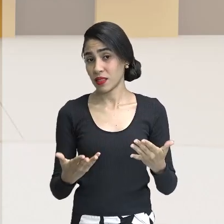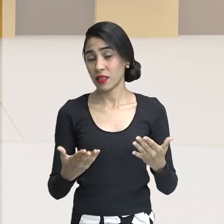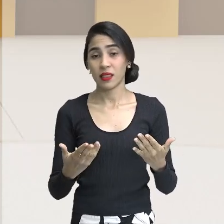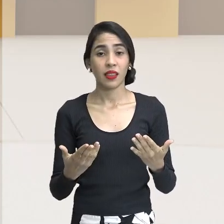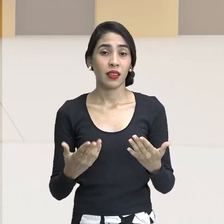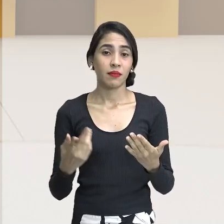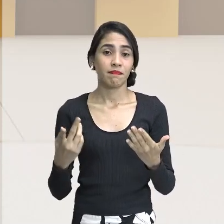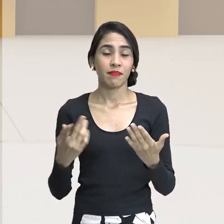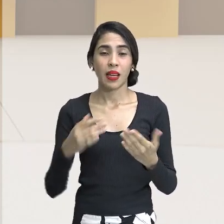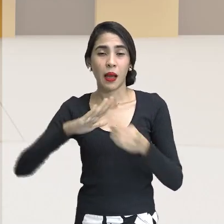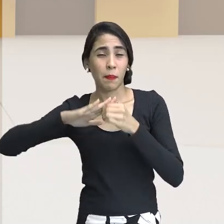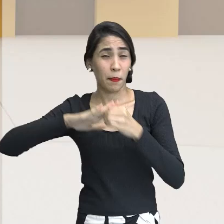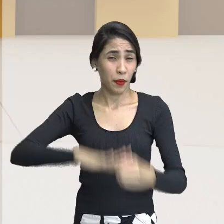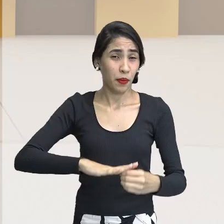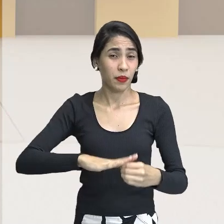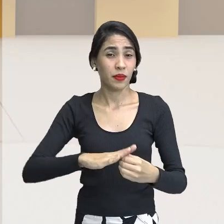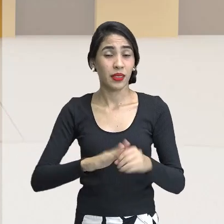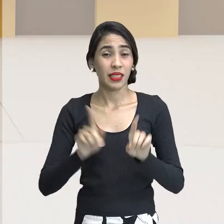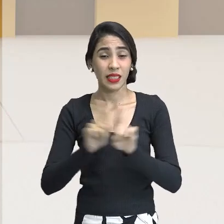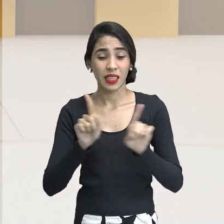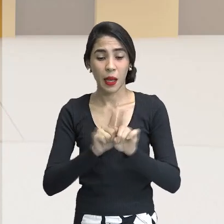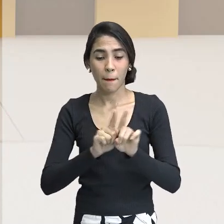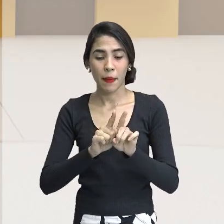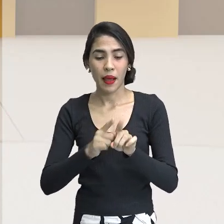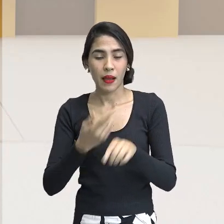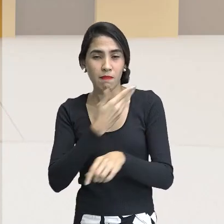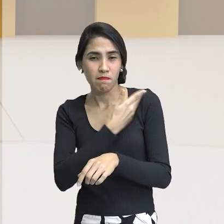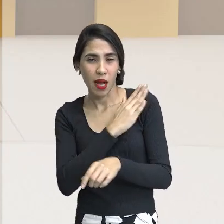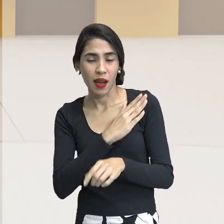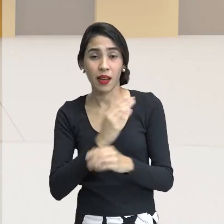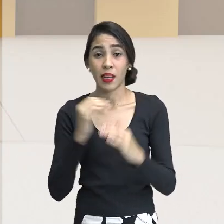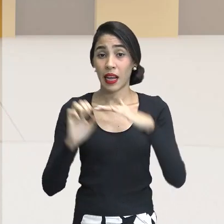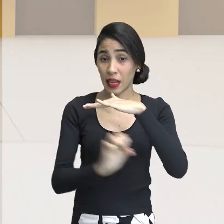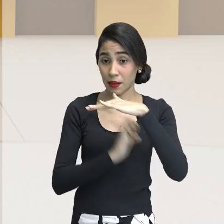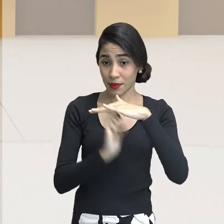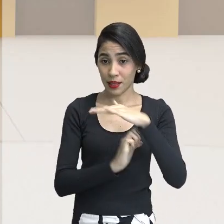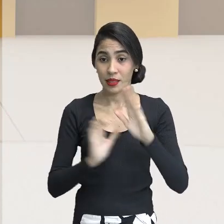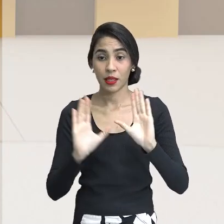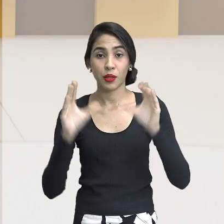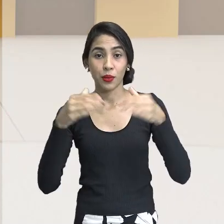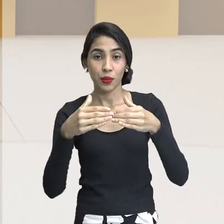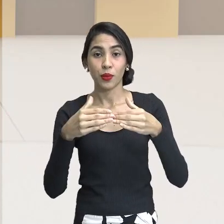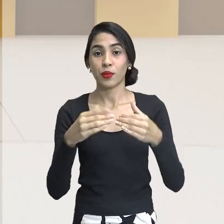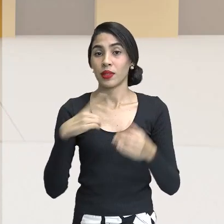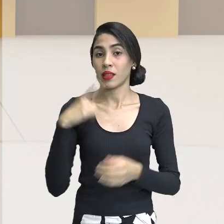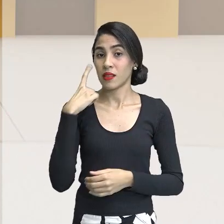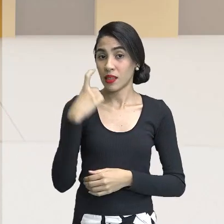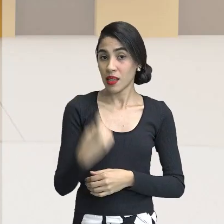acabam sendo marginalizadas e exploradas por empresas e grupos que acabam sendo